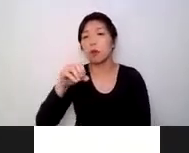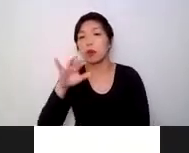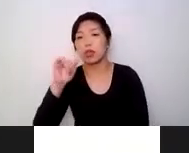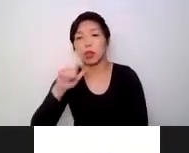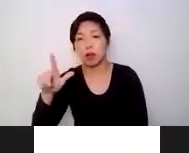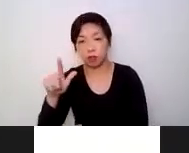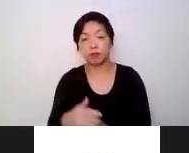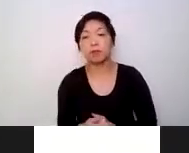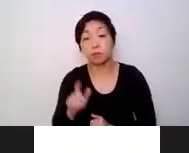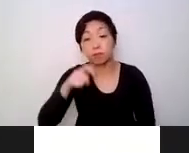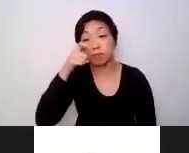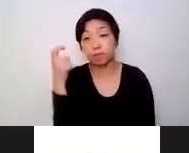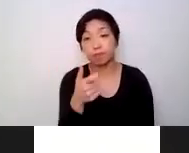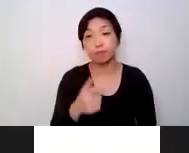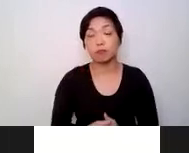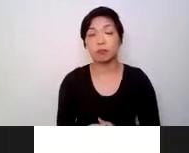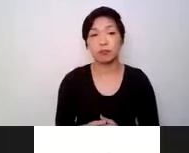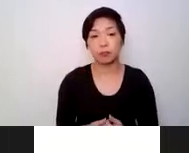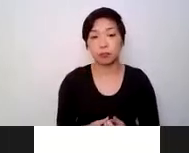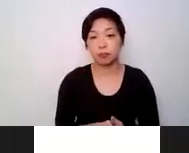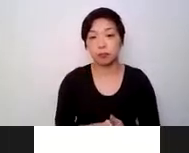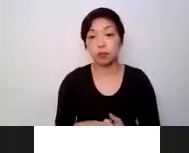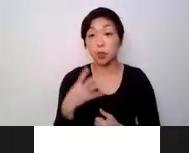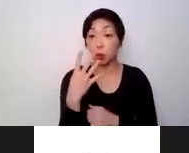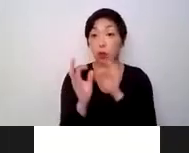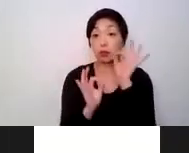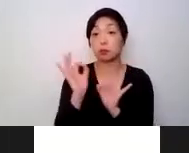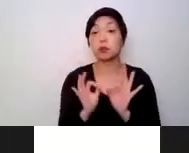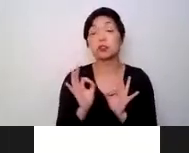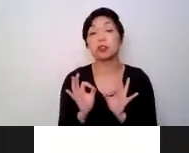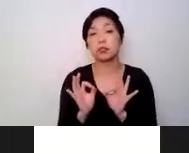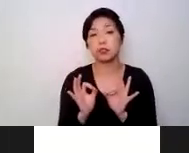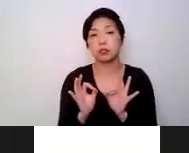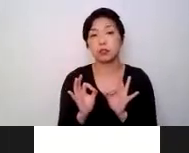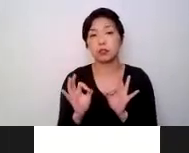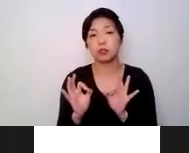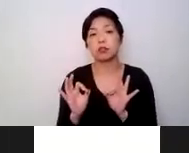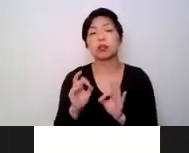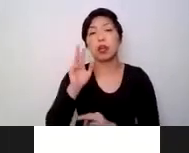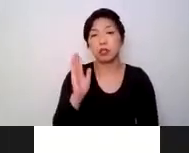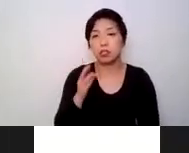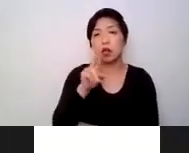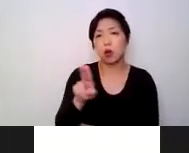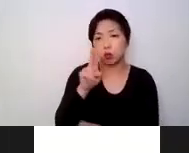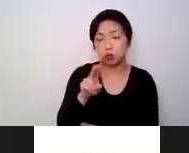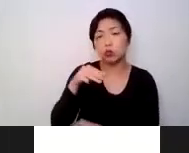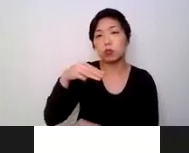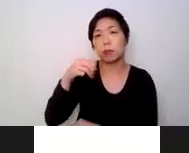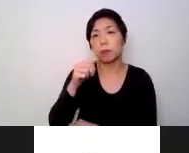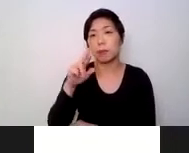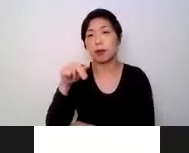é muito interessante isso e dos quatro projetos que ela utilizou o mármore e neve Brasil